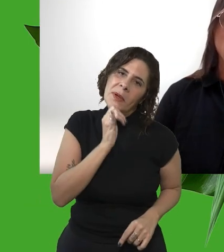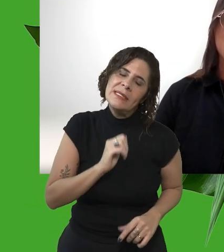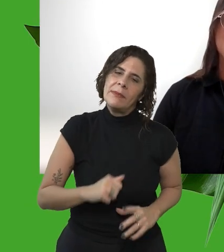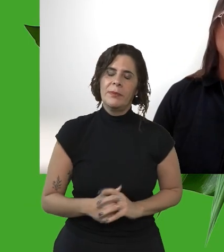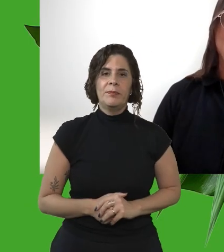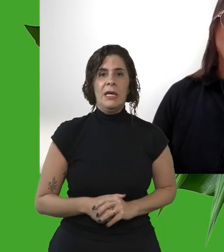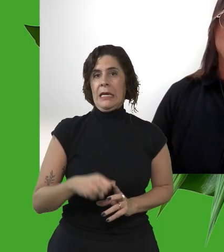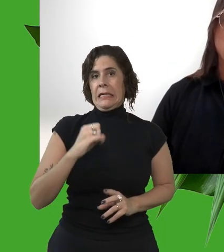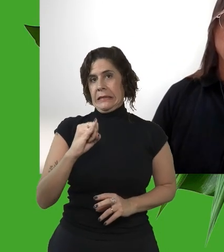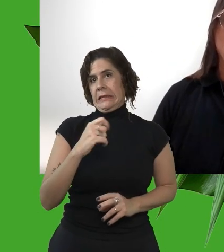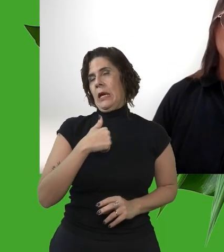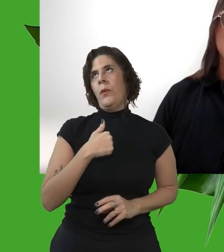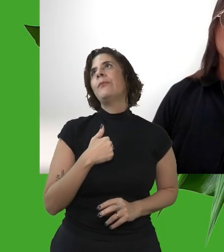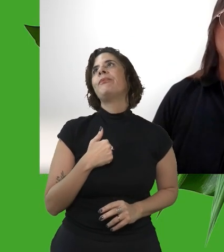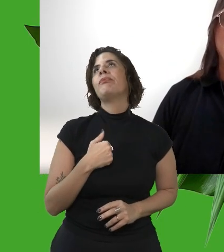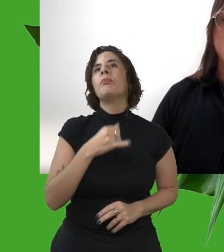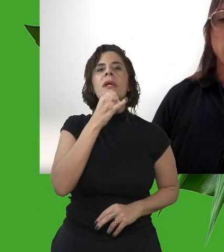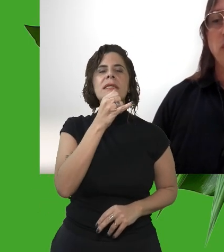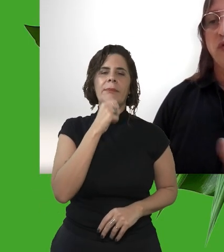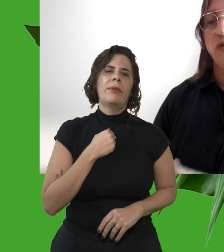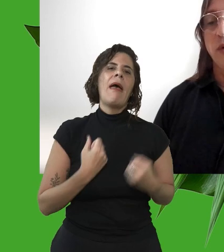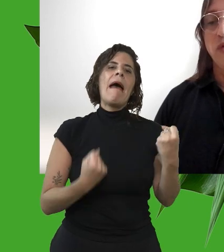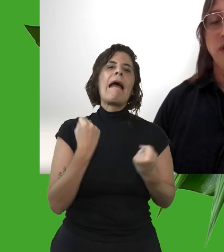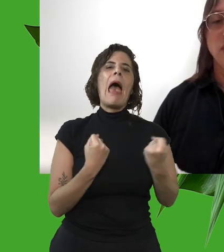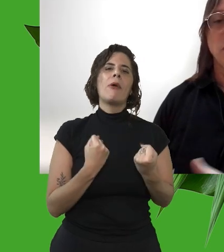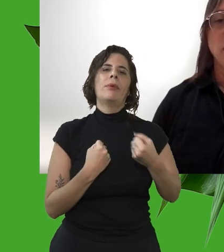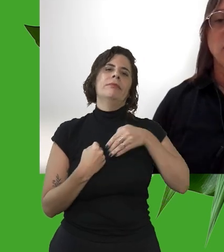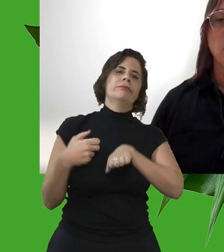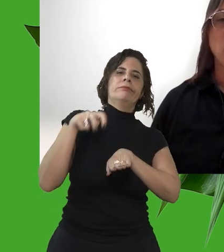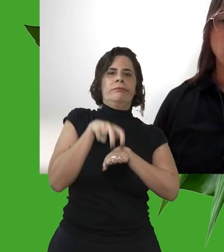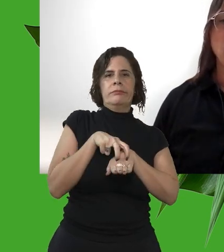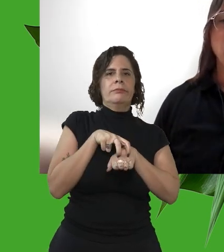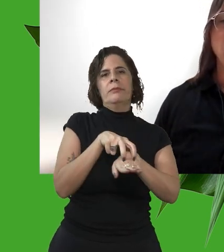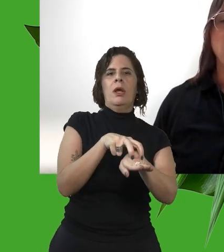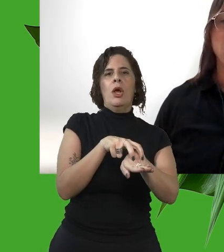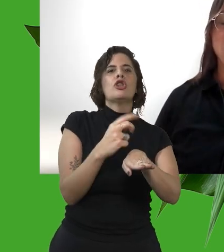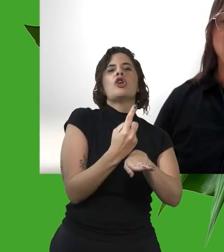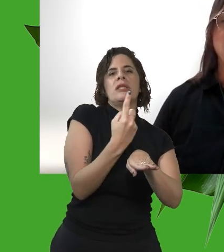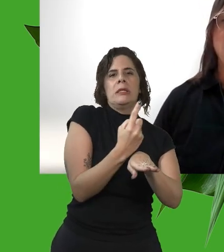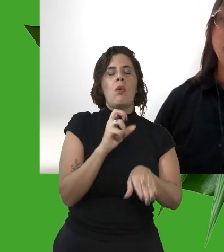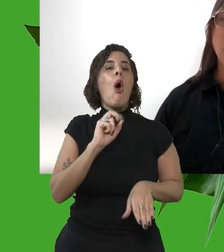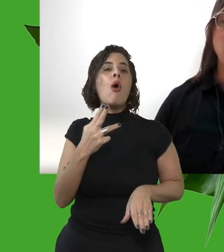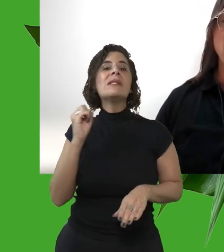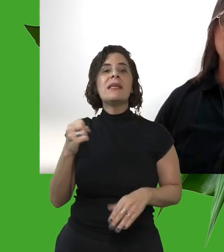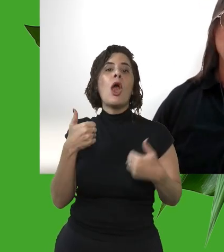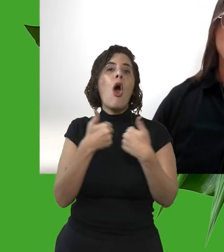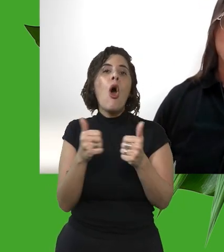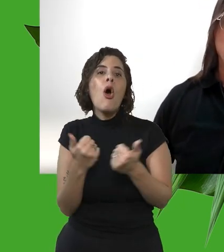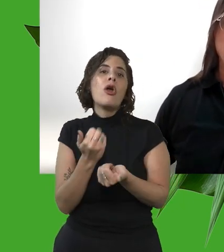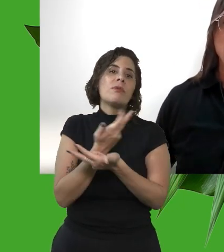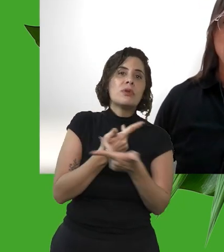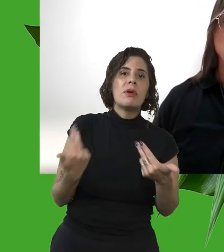se eu utilizo transporte individual ou se eu utilizo transporte coletivo, isso vai influenciar em